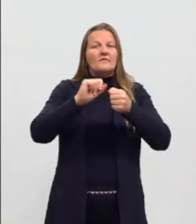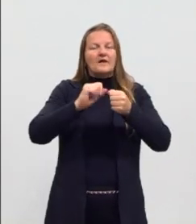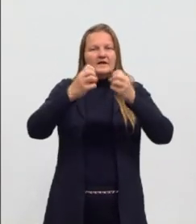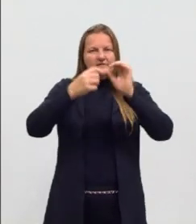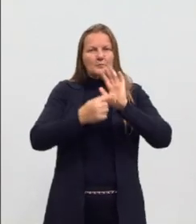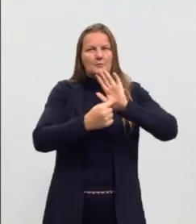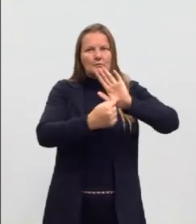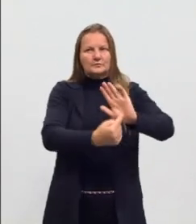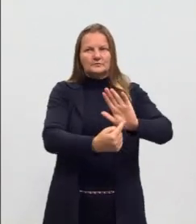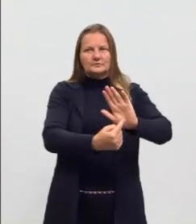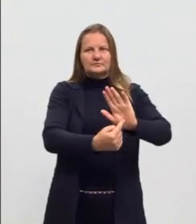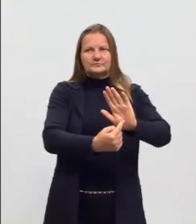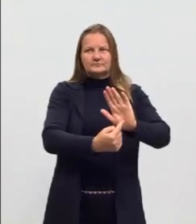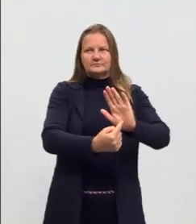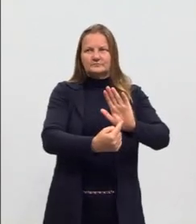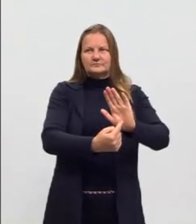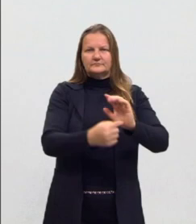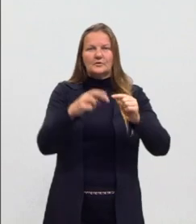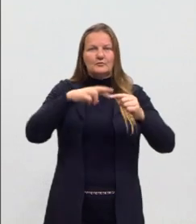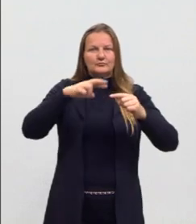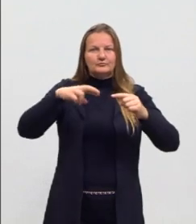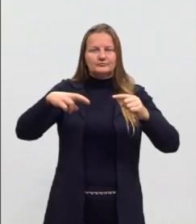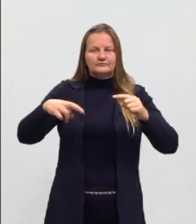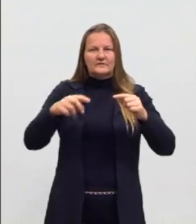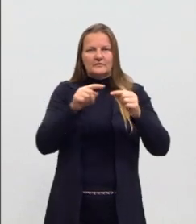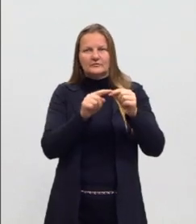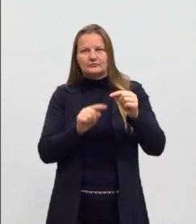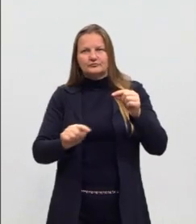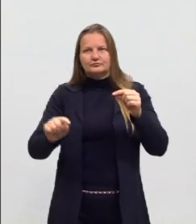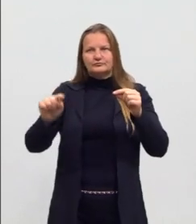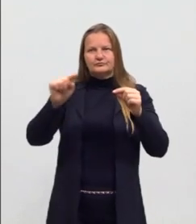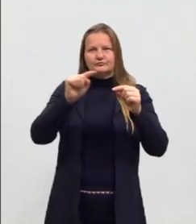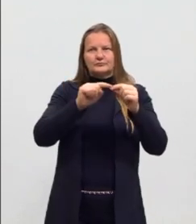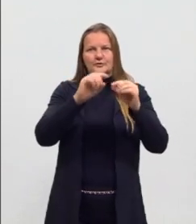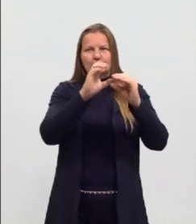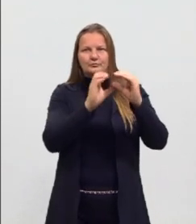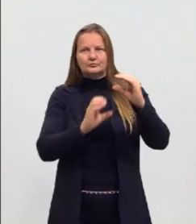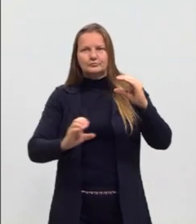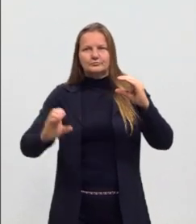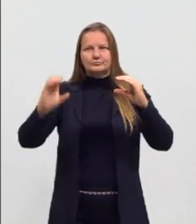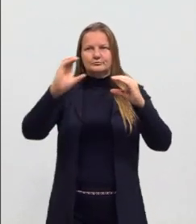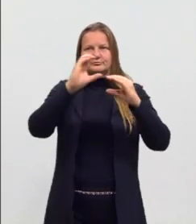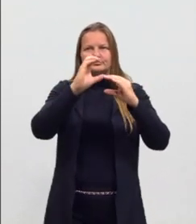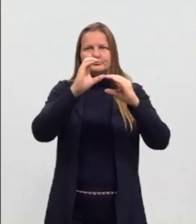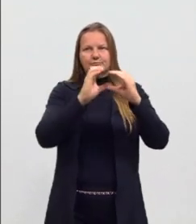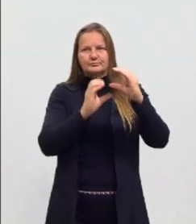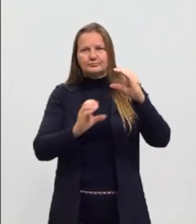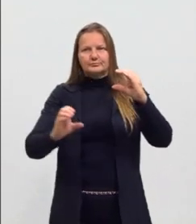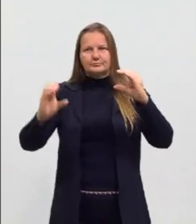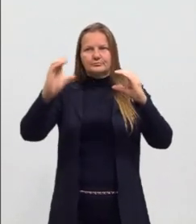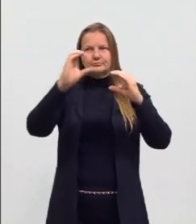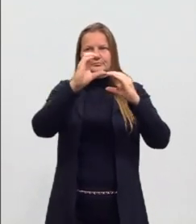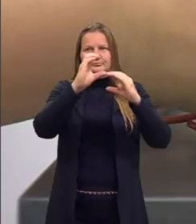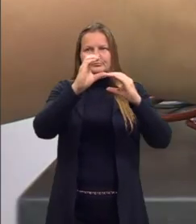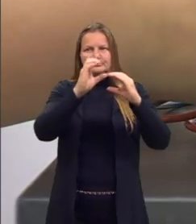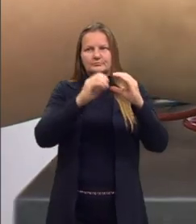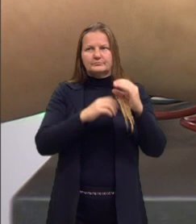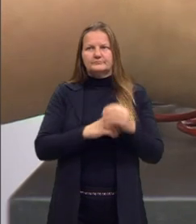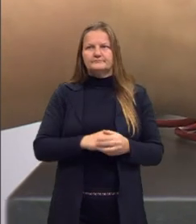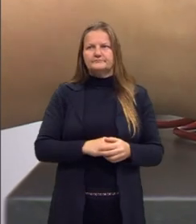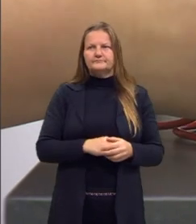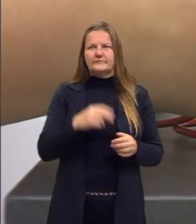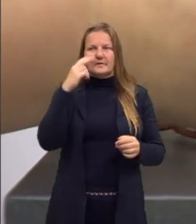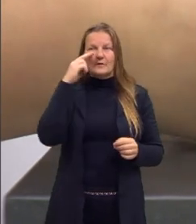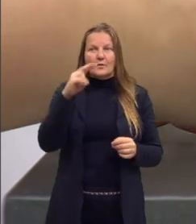para medir a resistência a gente vai fechar o circuito né a gente vai conectar essa resistência no multímetro E